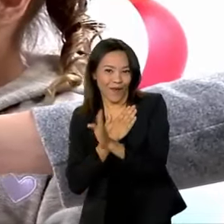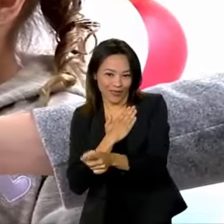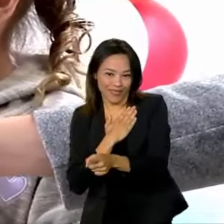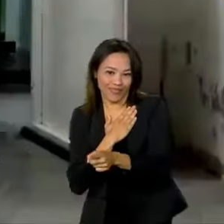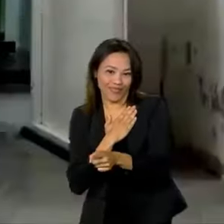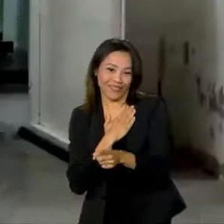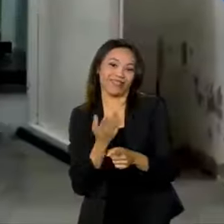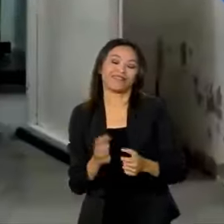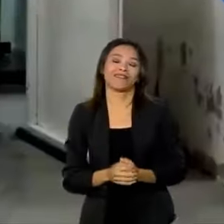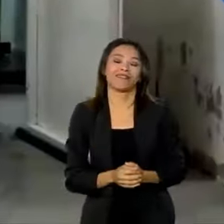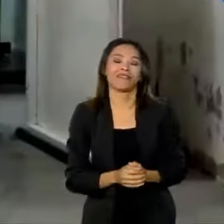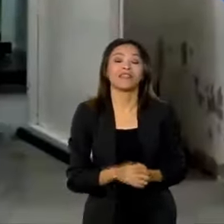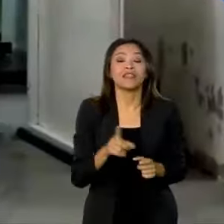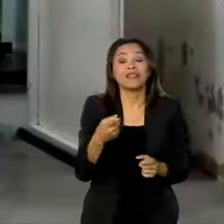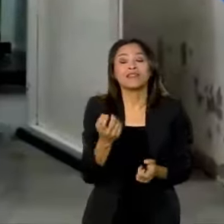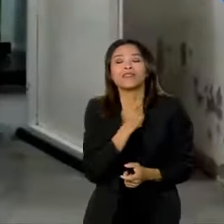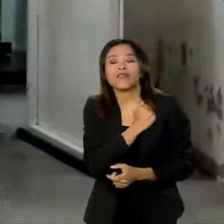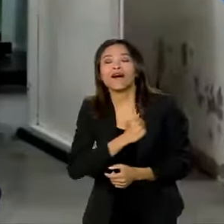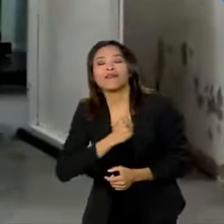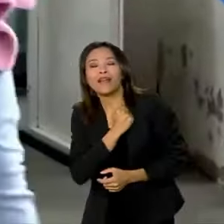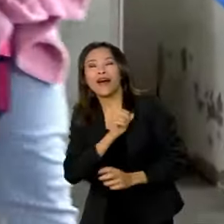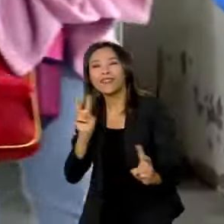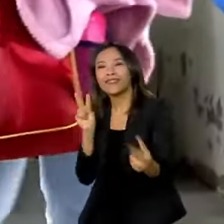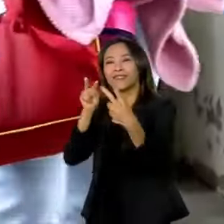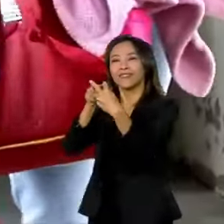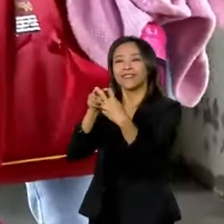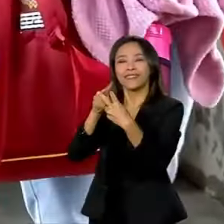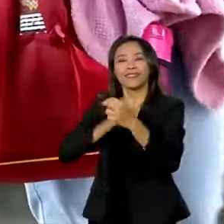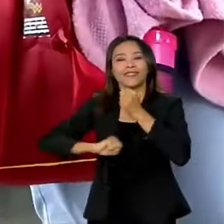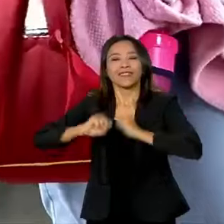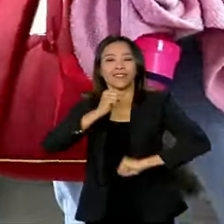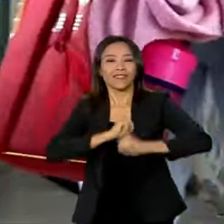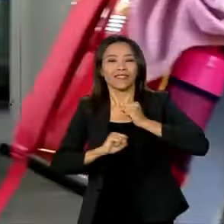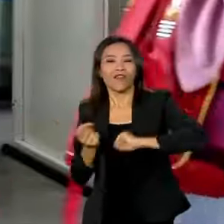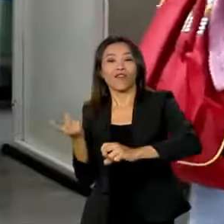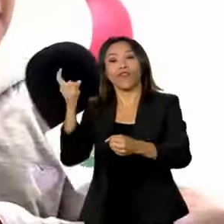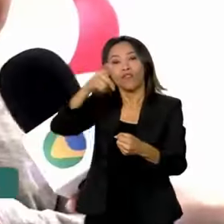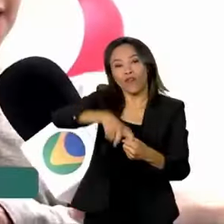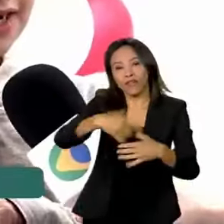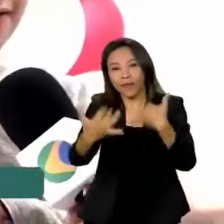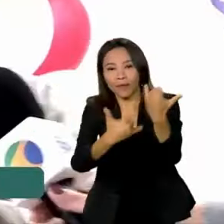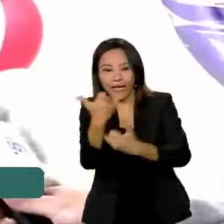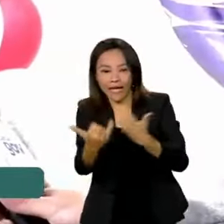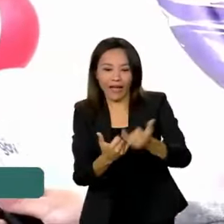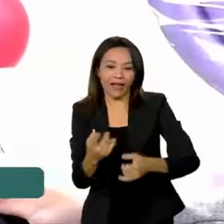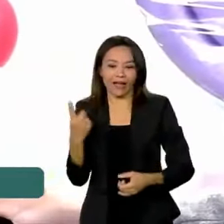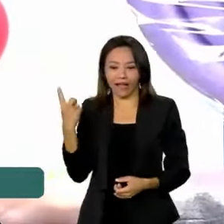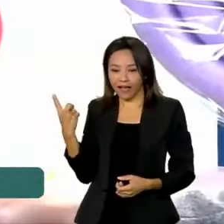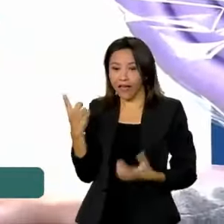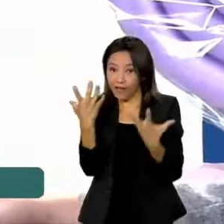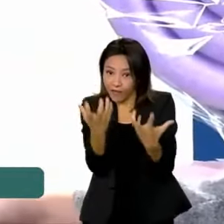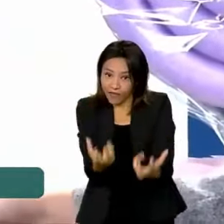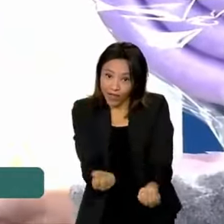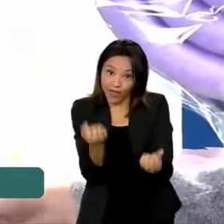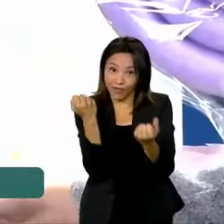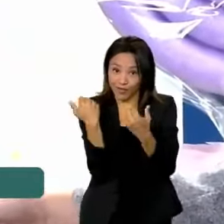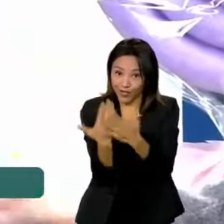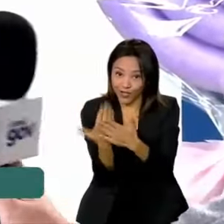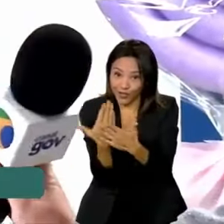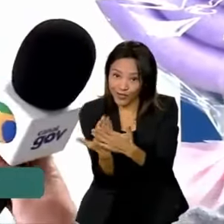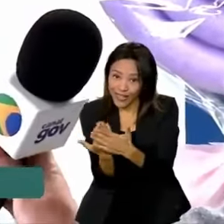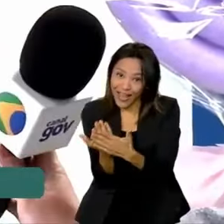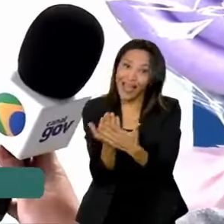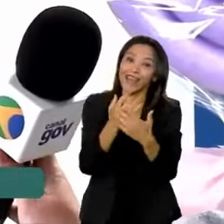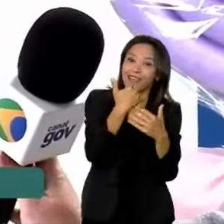proficiência Além da Saudade ansiedade para voltar a brincar a gente vai estudar e brincar